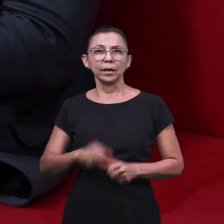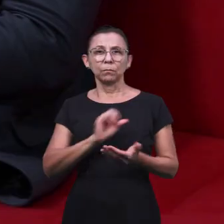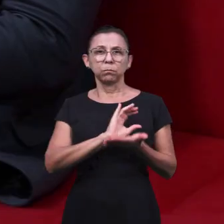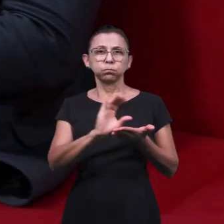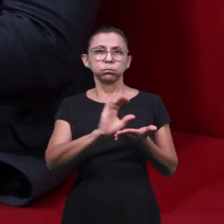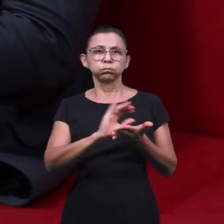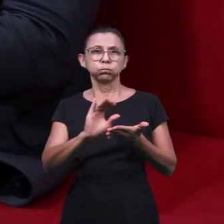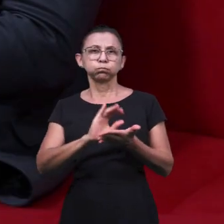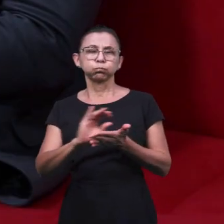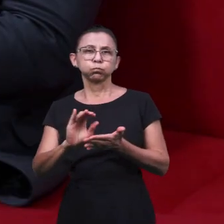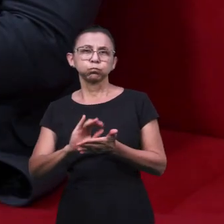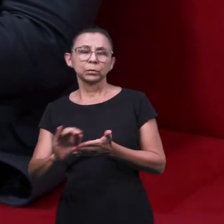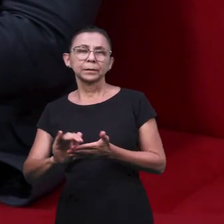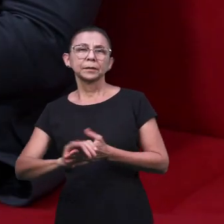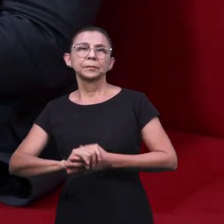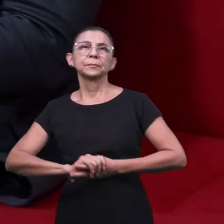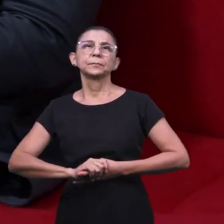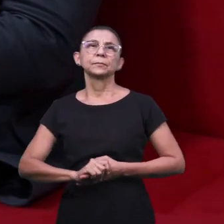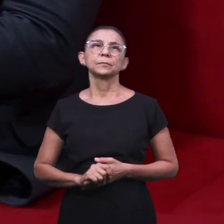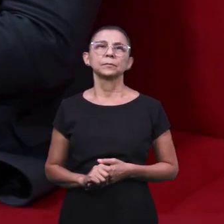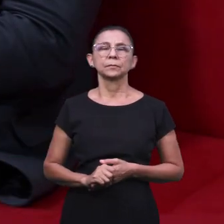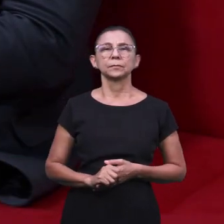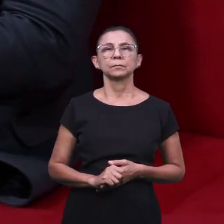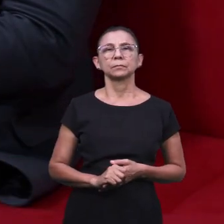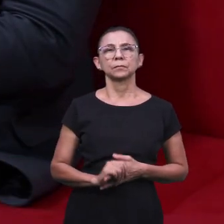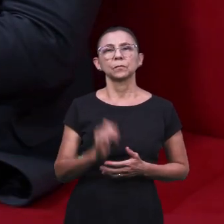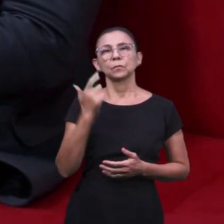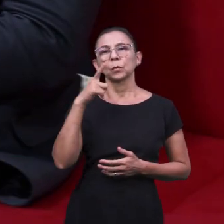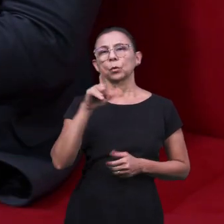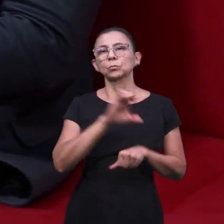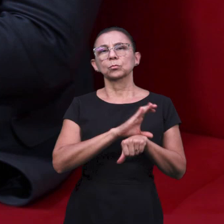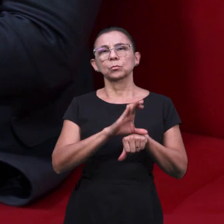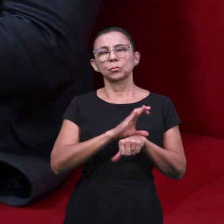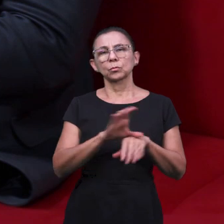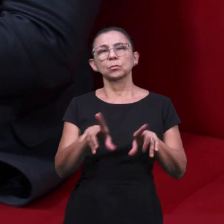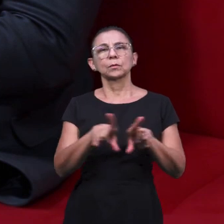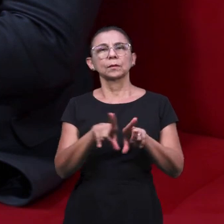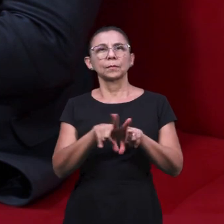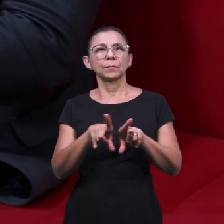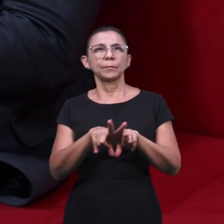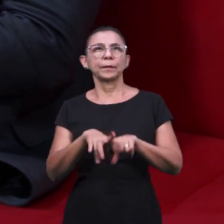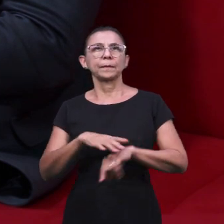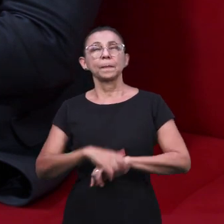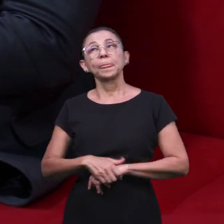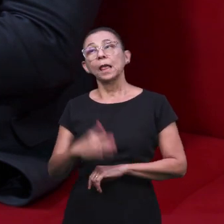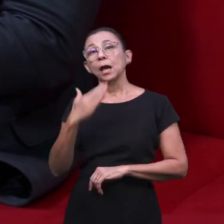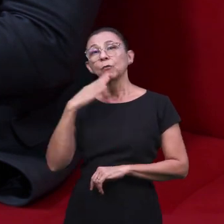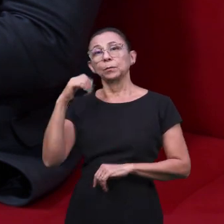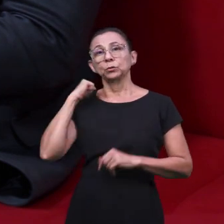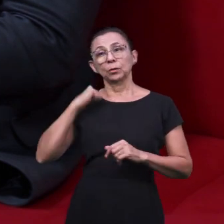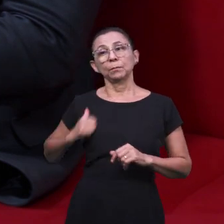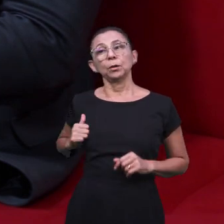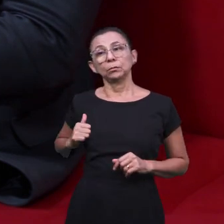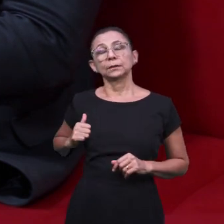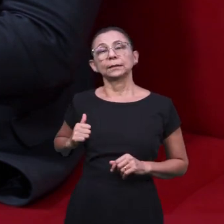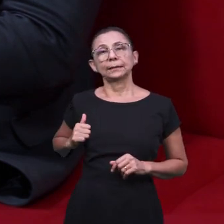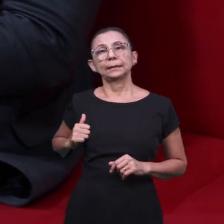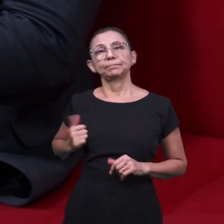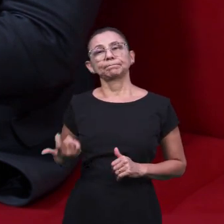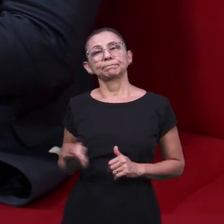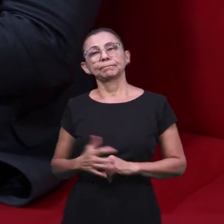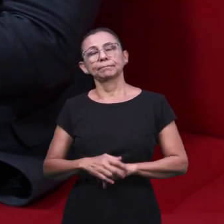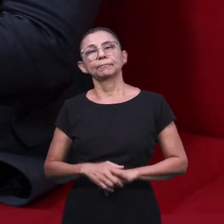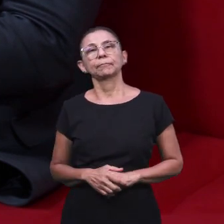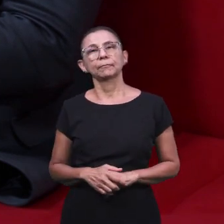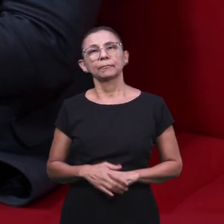área, ou como em outros cursos que apareceram no mesmo tipo, eu falei, vou pedir uma bolsa, né? E fui pedir uma